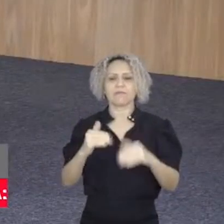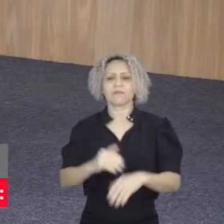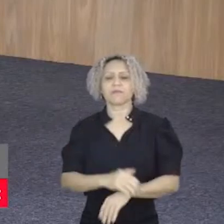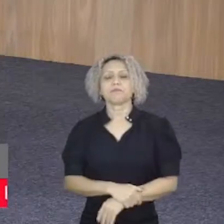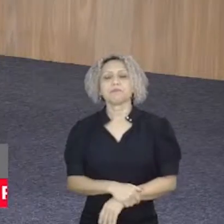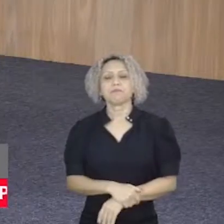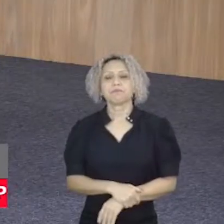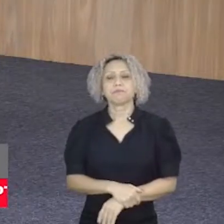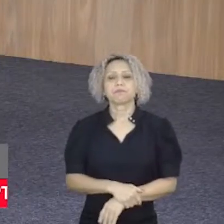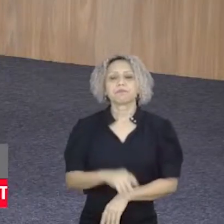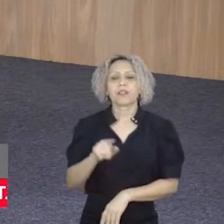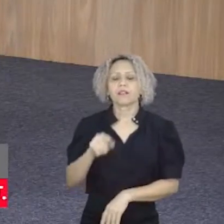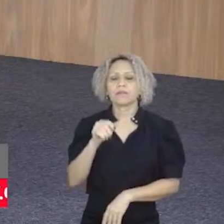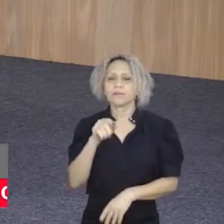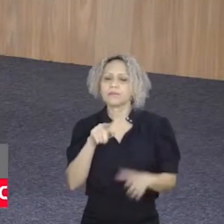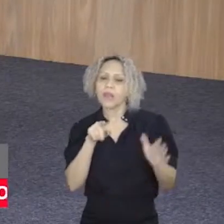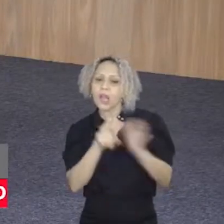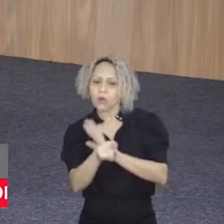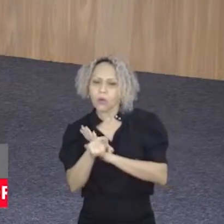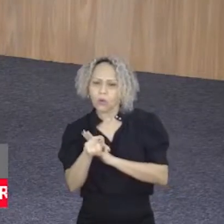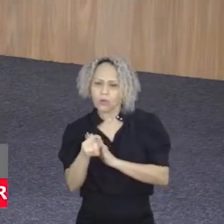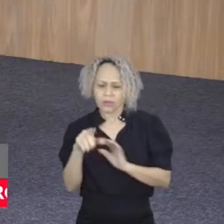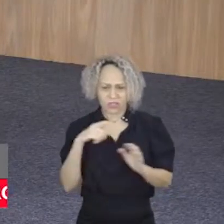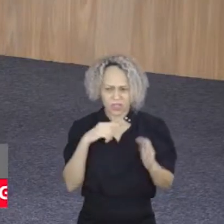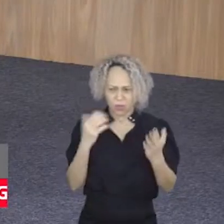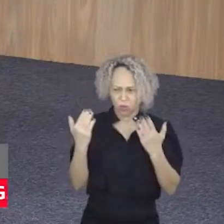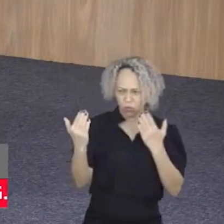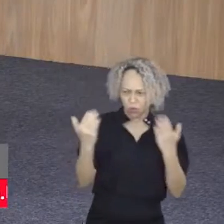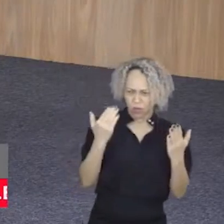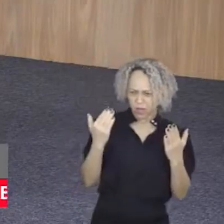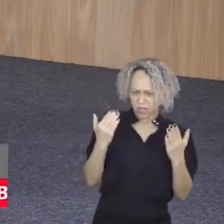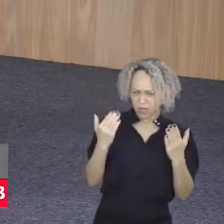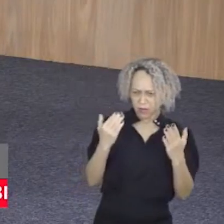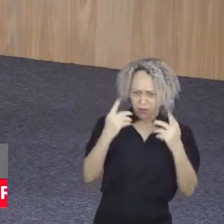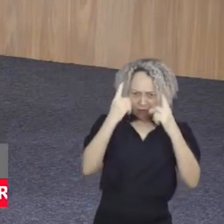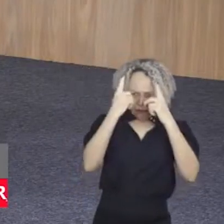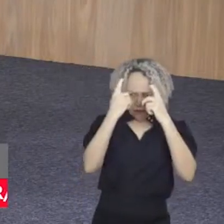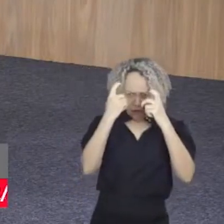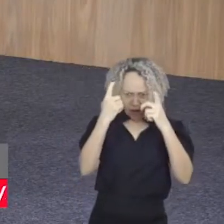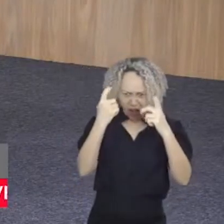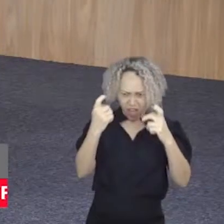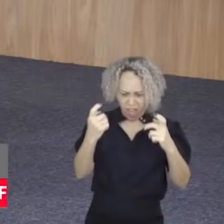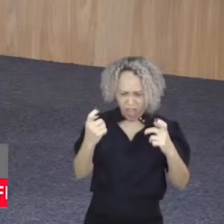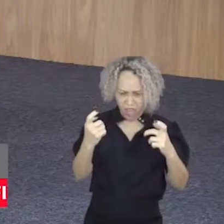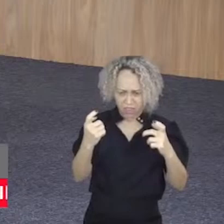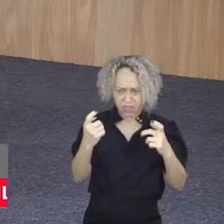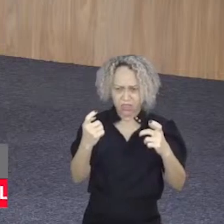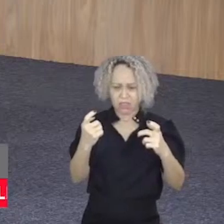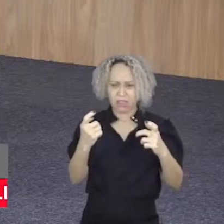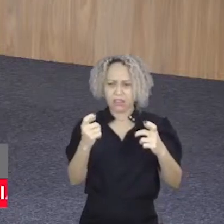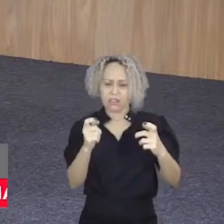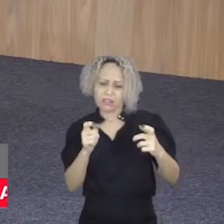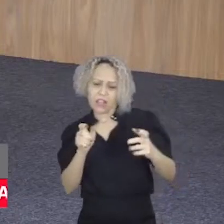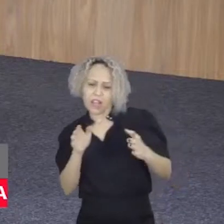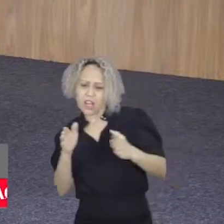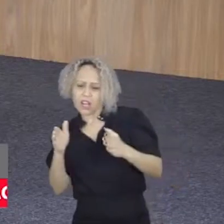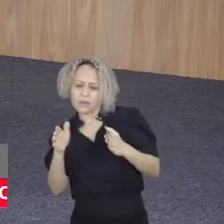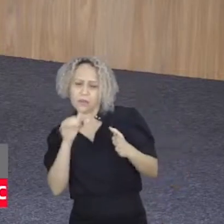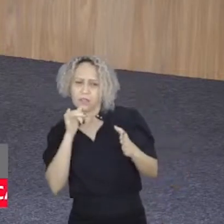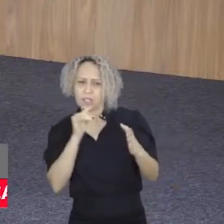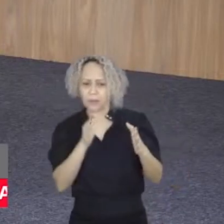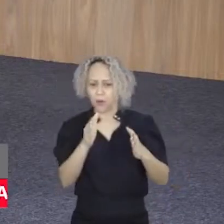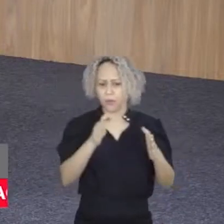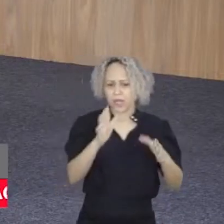um comparativo, por exemplo, da violência política fora e dentro né, do período de eleições,